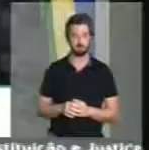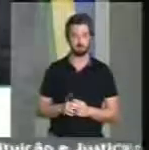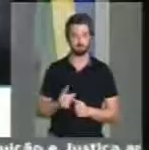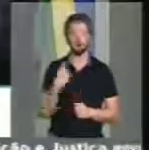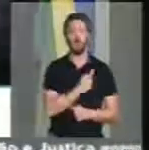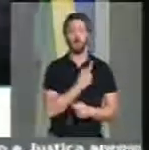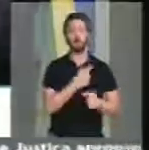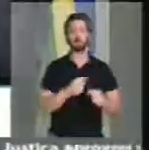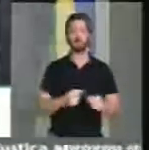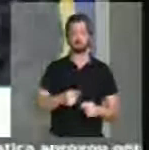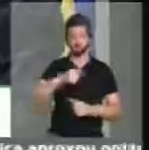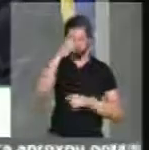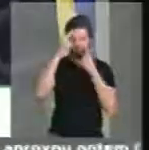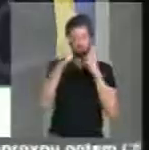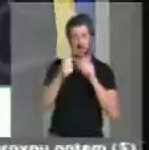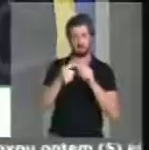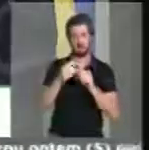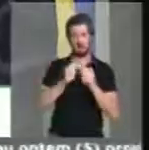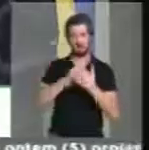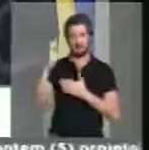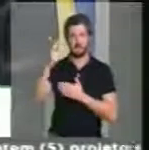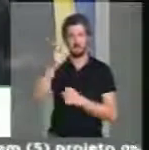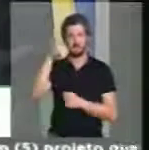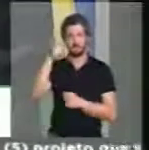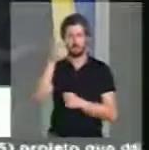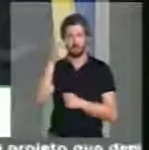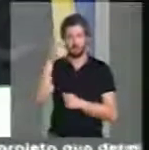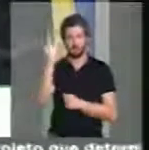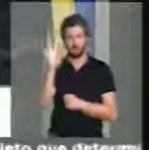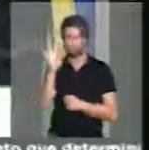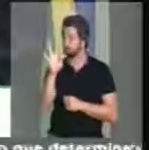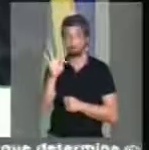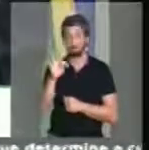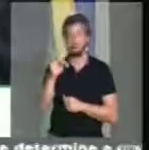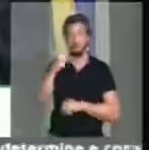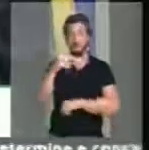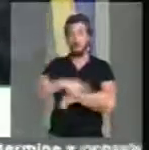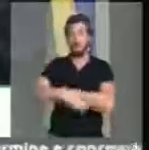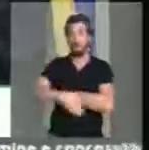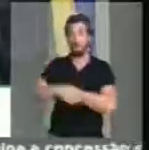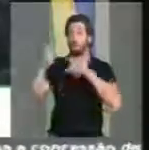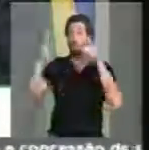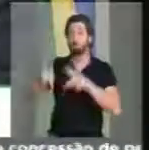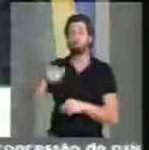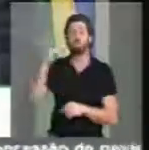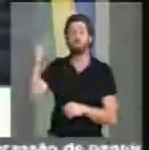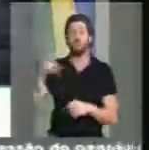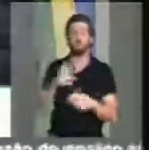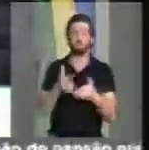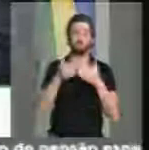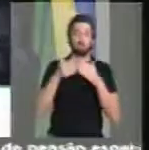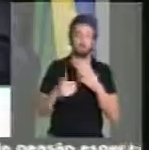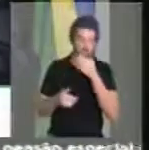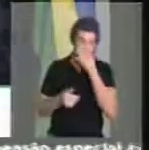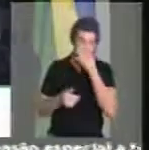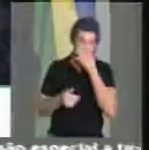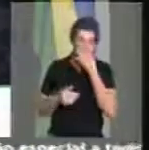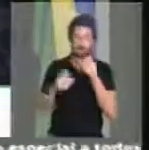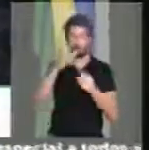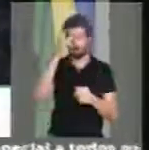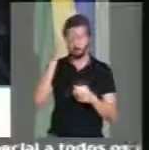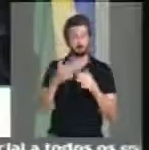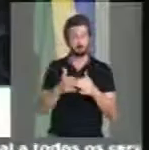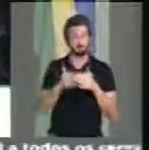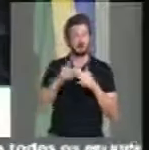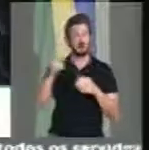Nós não inventamos o impeachment. O impeachment veio da rua. É preciso que se saiba que esta é uma